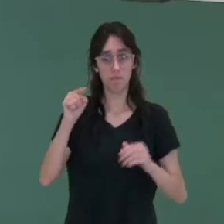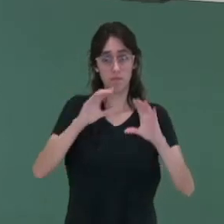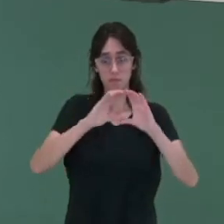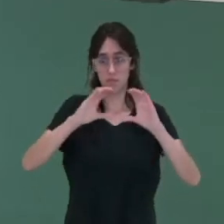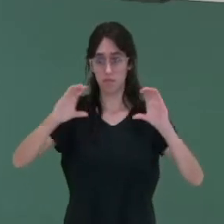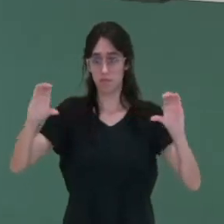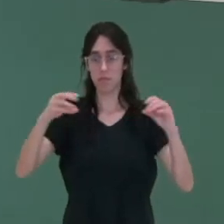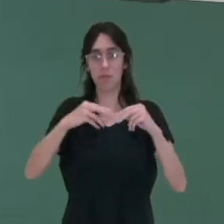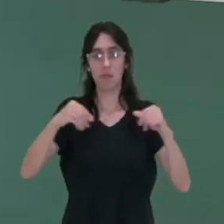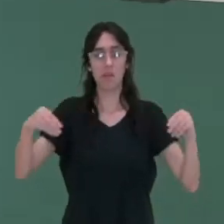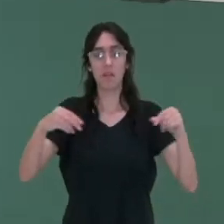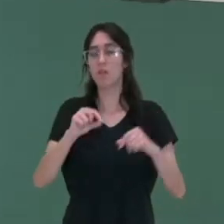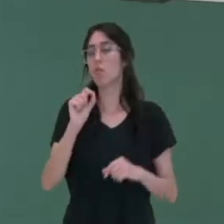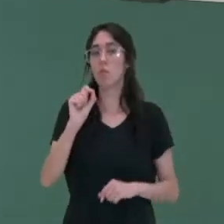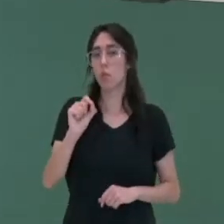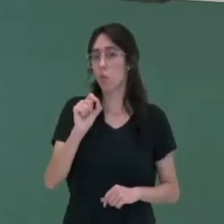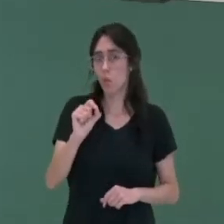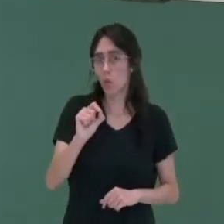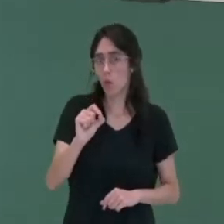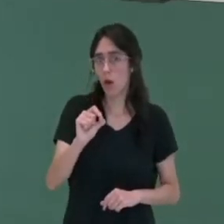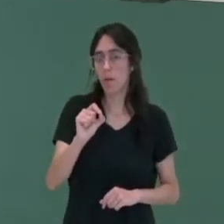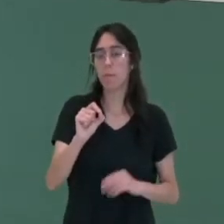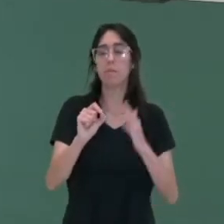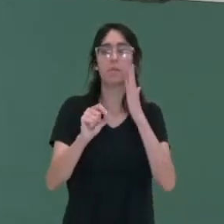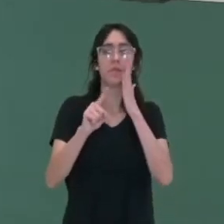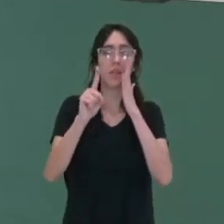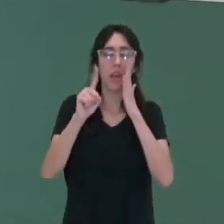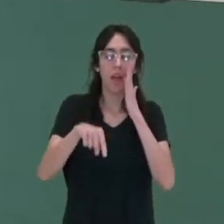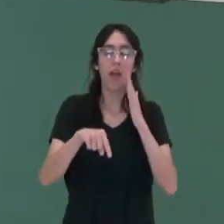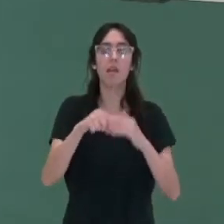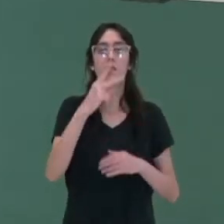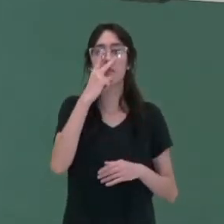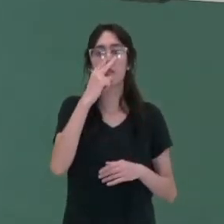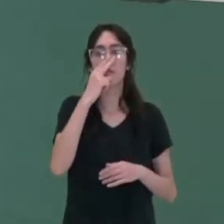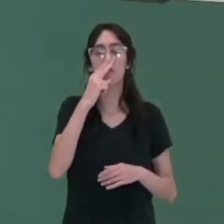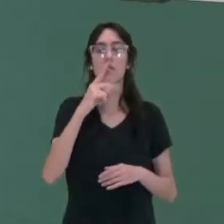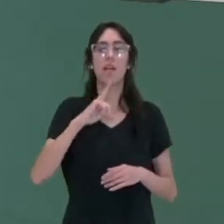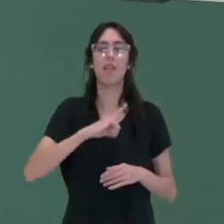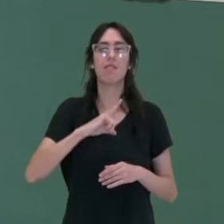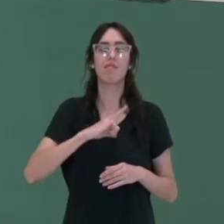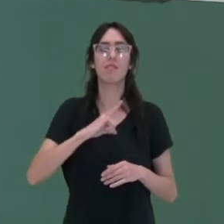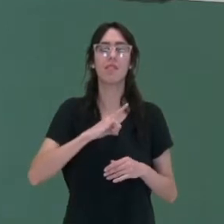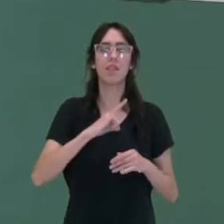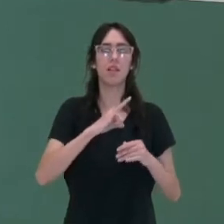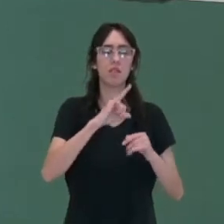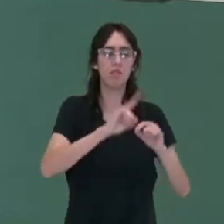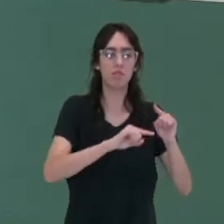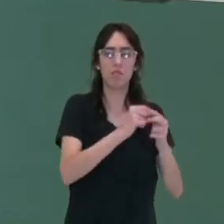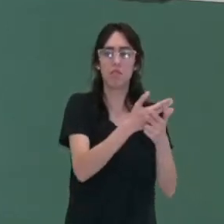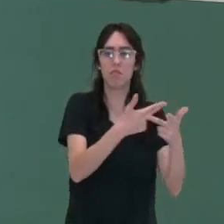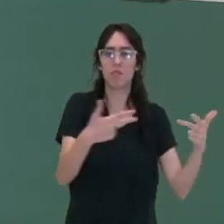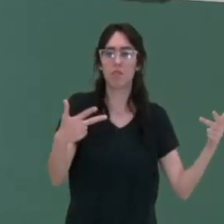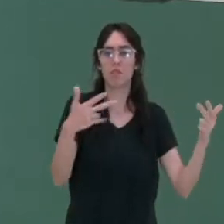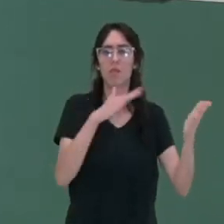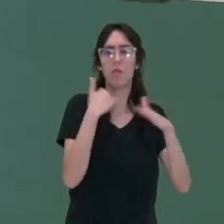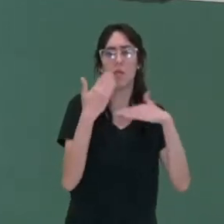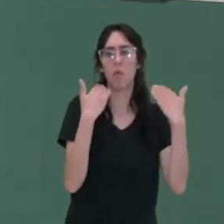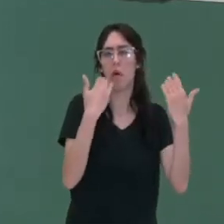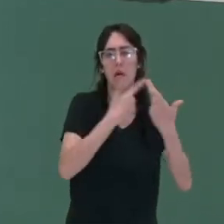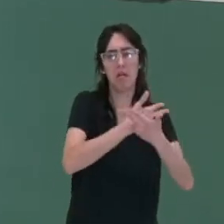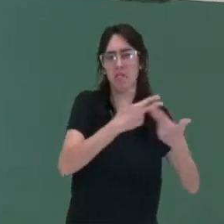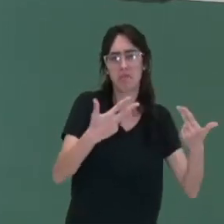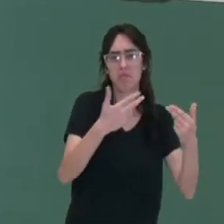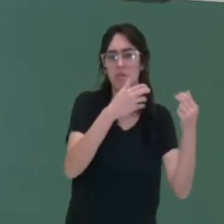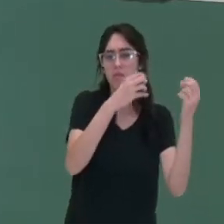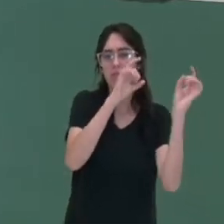crosta terrestre, ela se forma justamente pela associação da decomposição de material orgânico associado também à